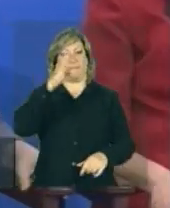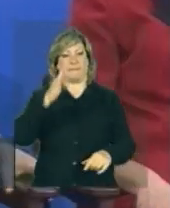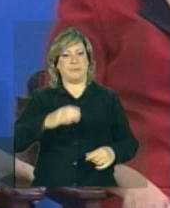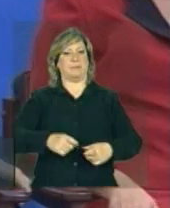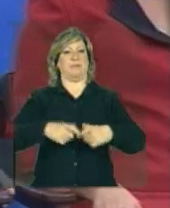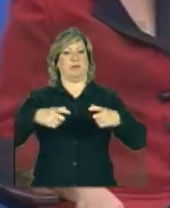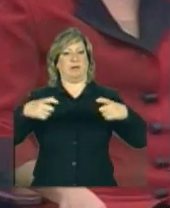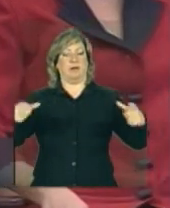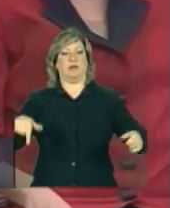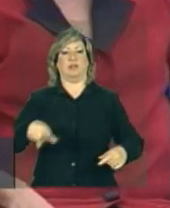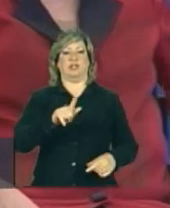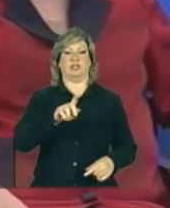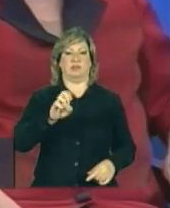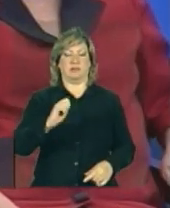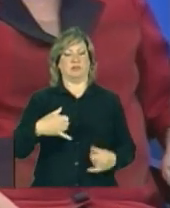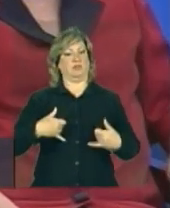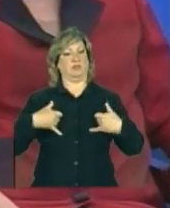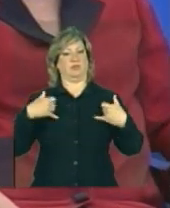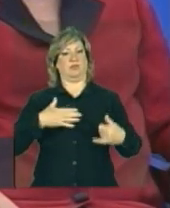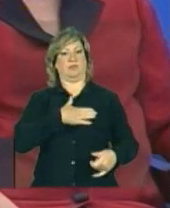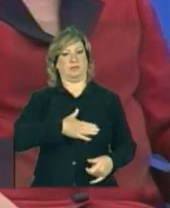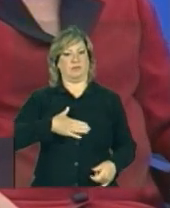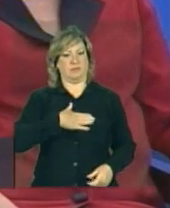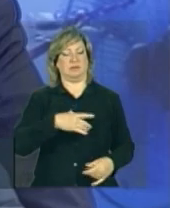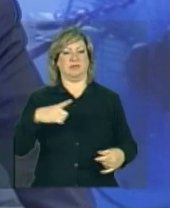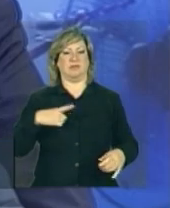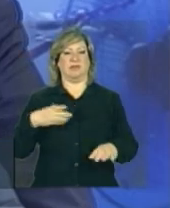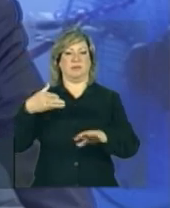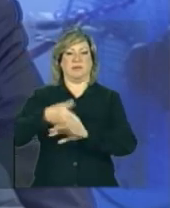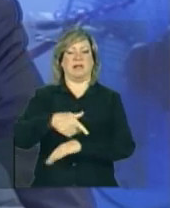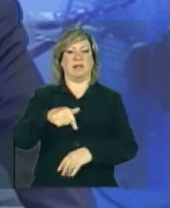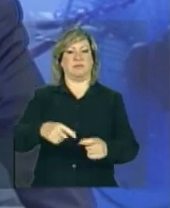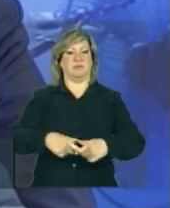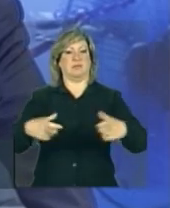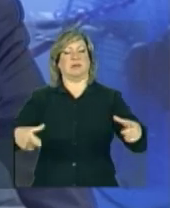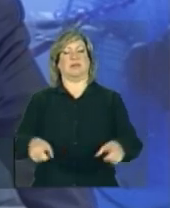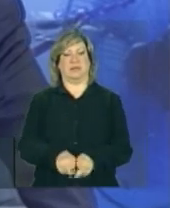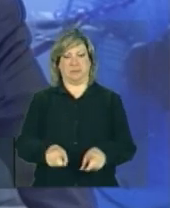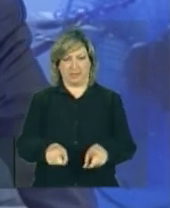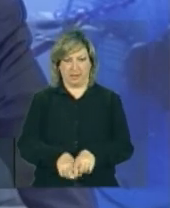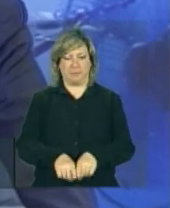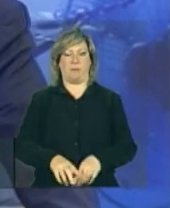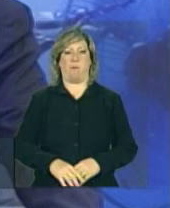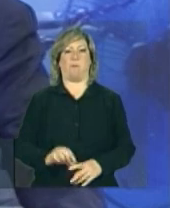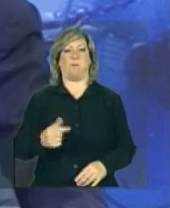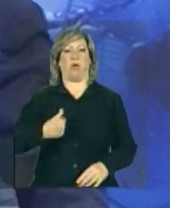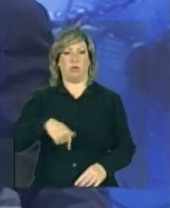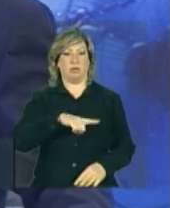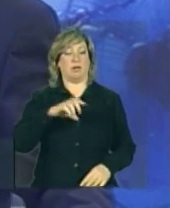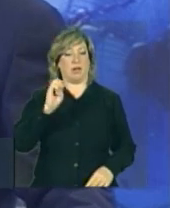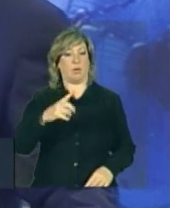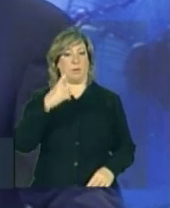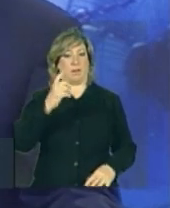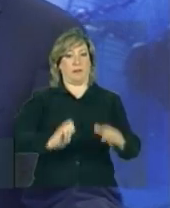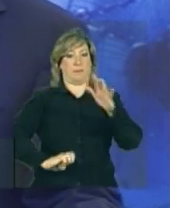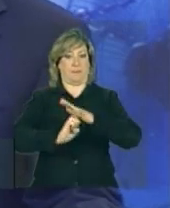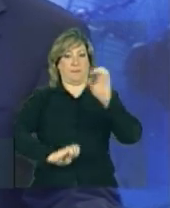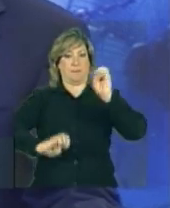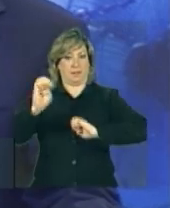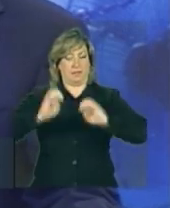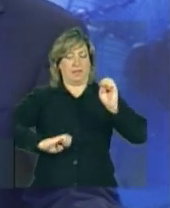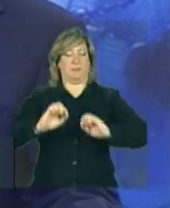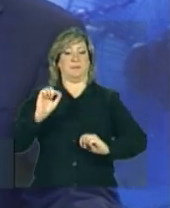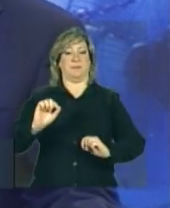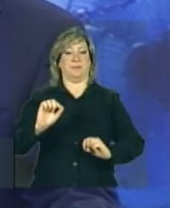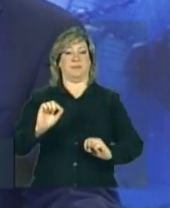e a GE se orgulha de ter participado dentro desse crescimento também. Somos uma empresa que é pautada